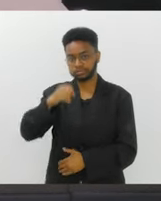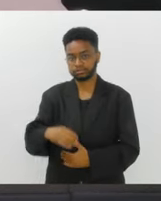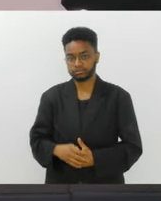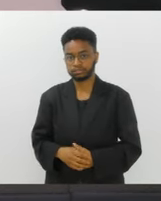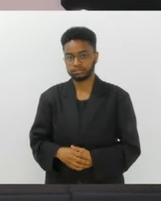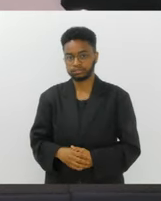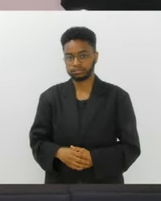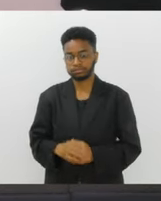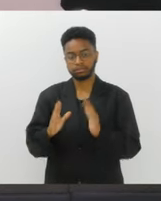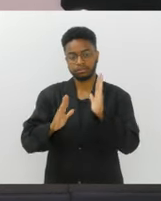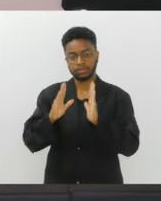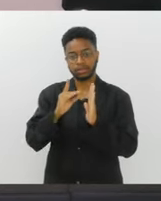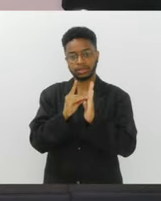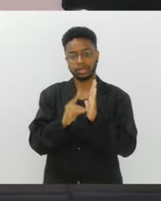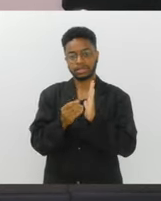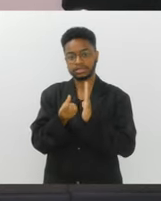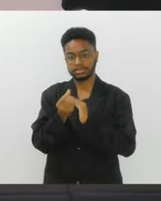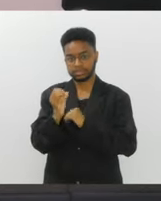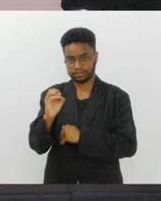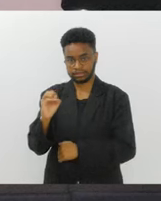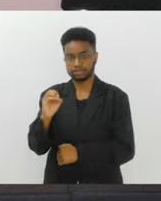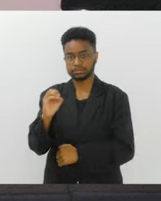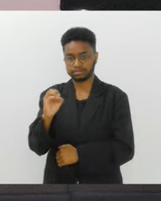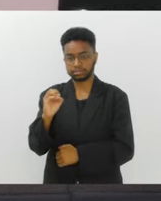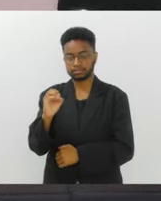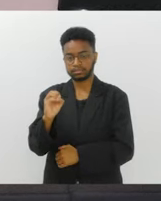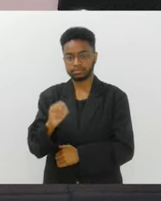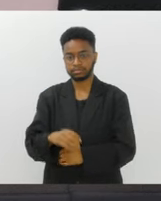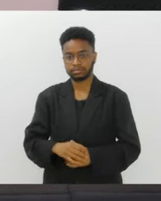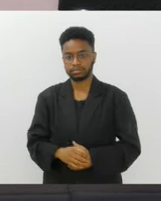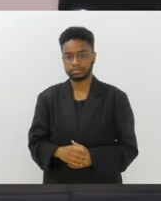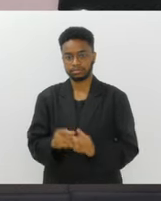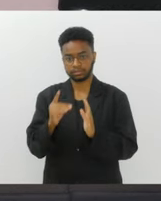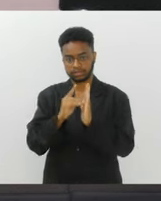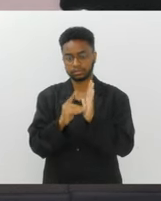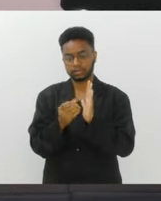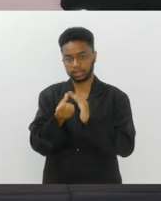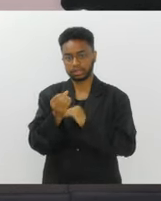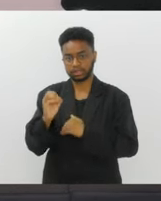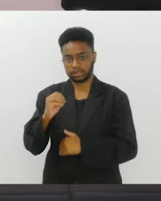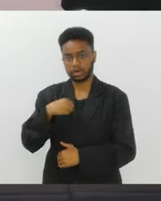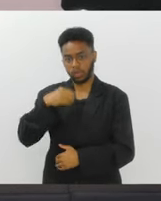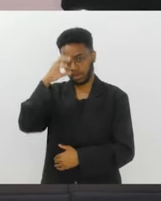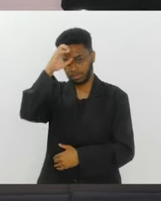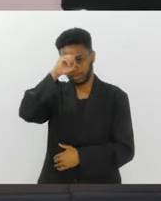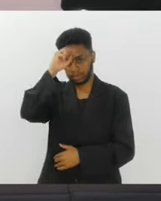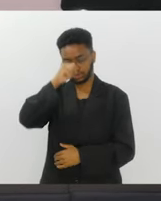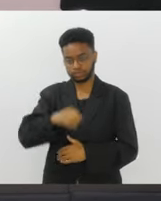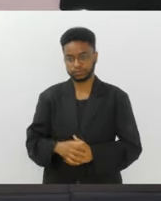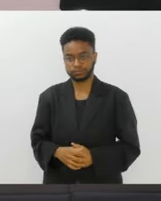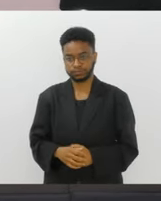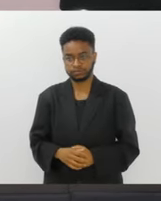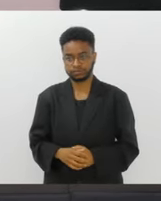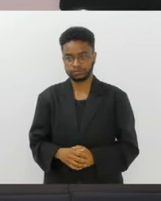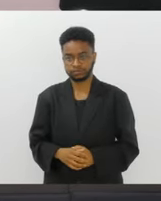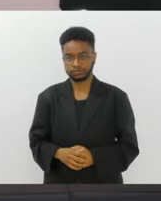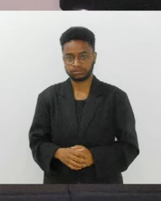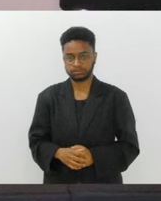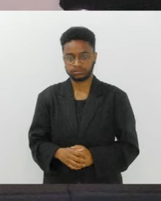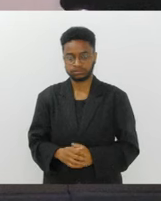na década de 60, viu, Licínio? Na década de 60, quando